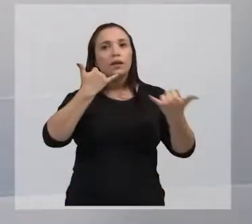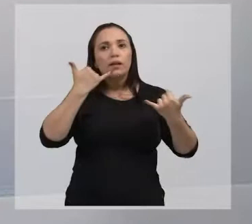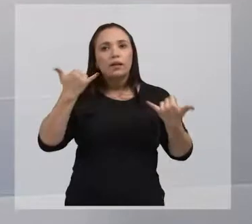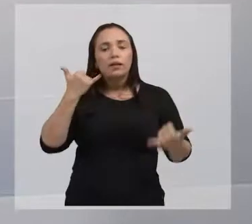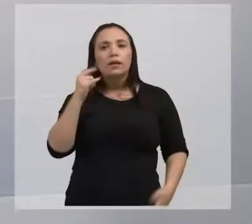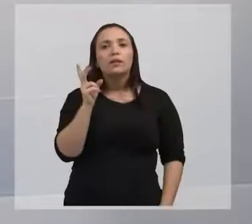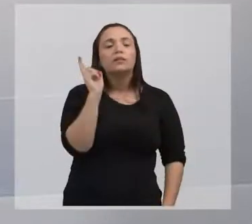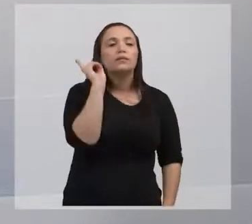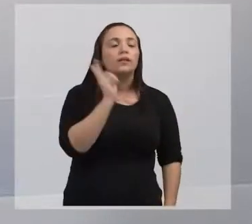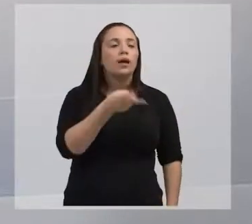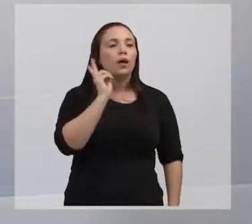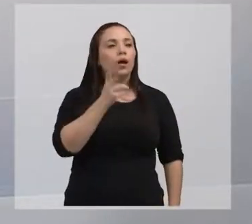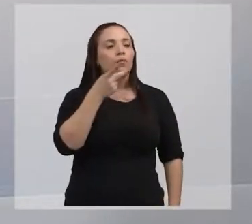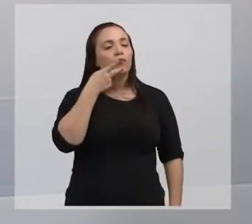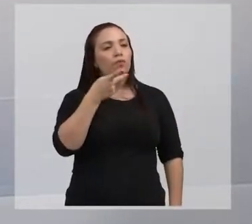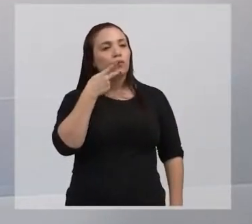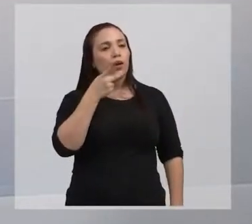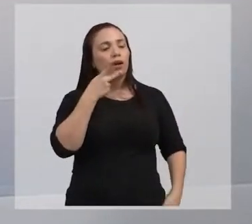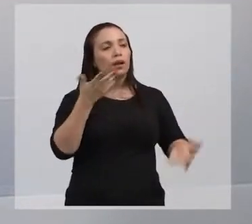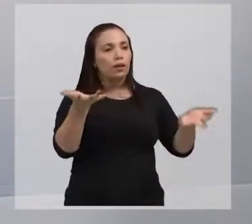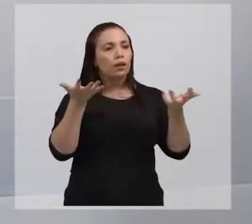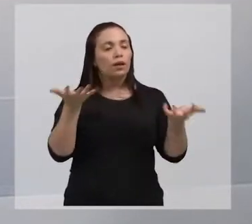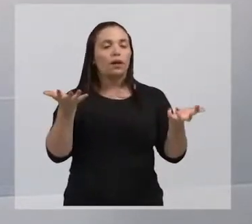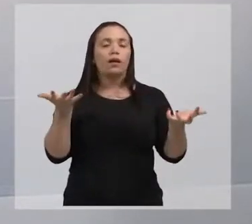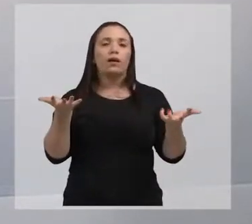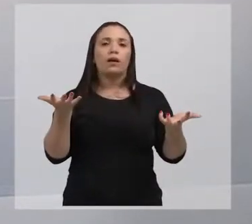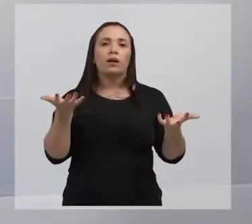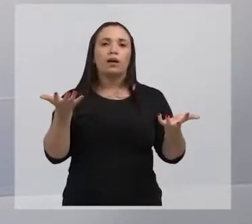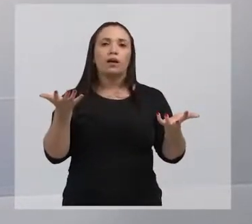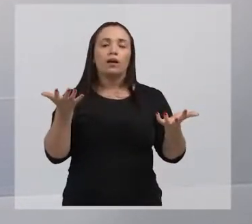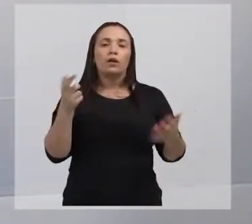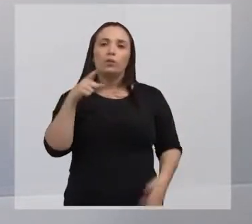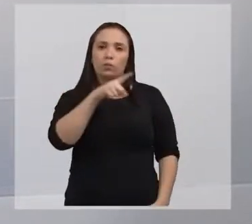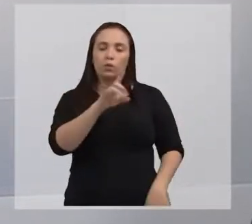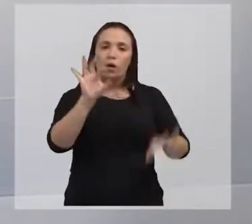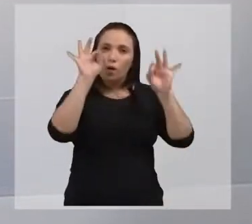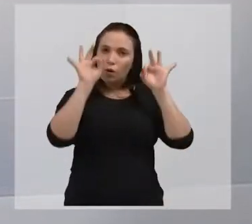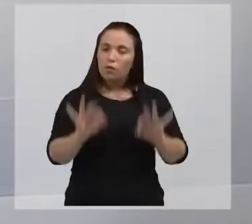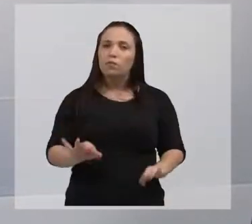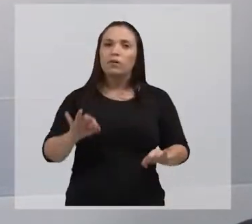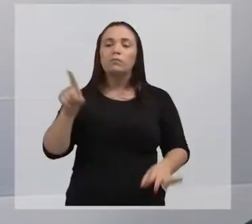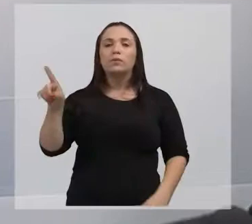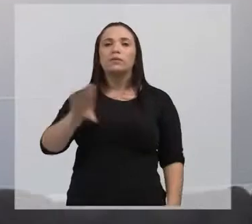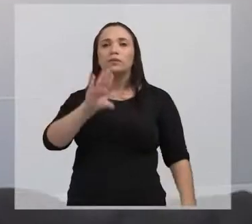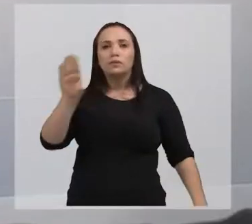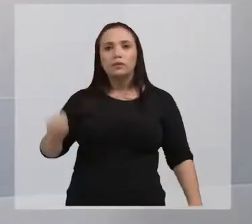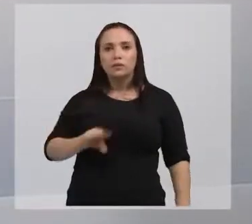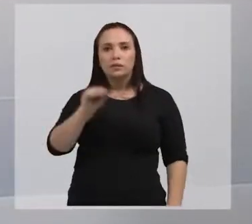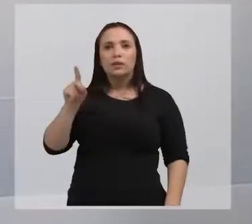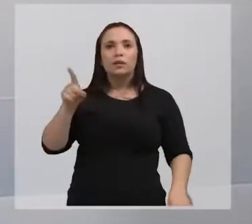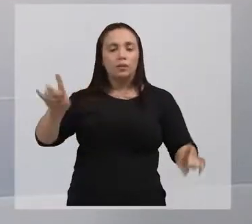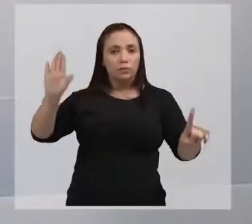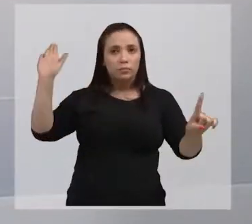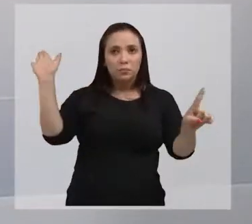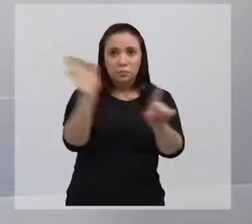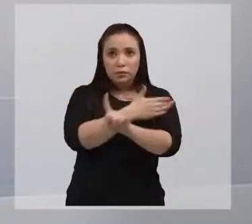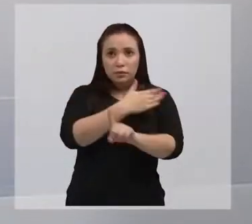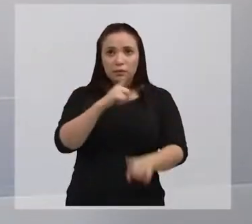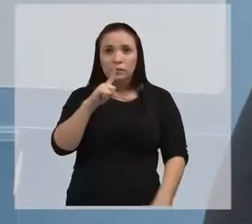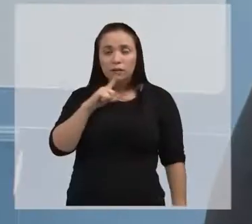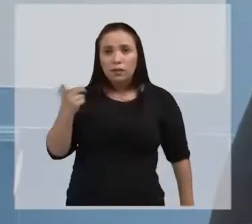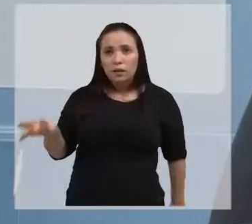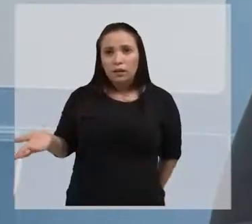O cara literalmente queria que você também confirmasse que o Ciro deu uma mãozada no... Não, ele disse o